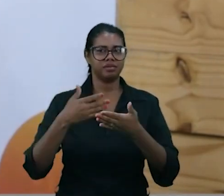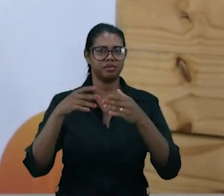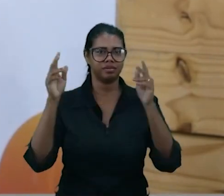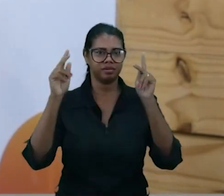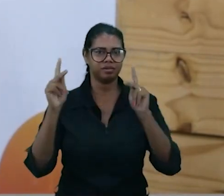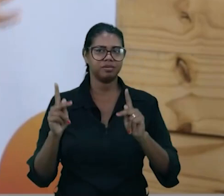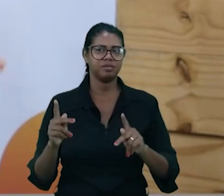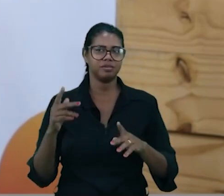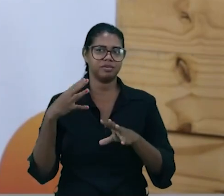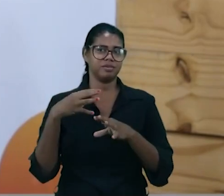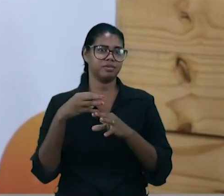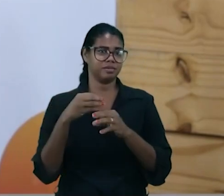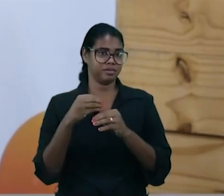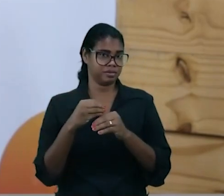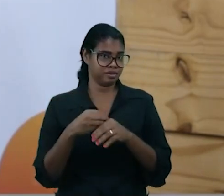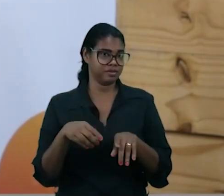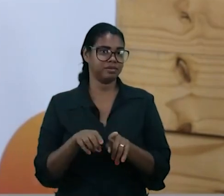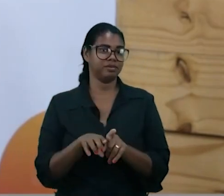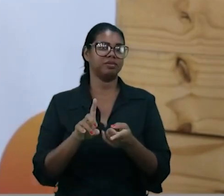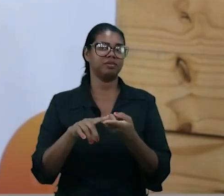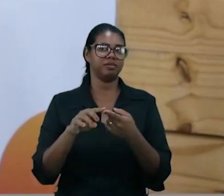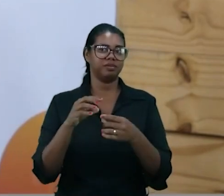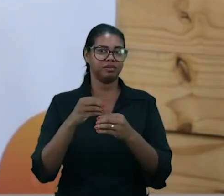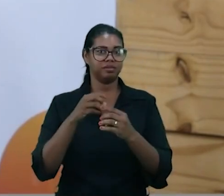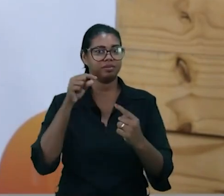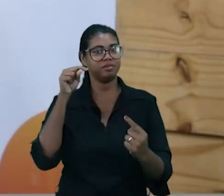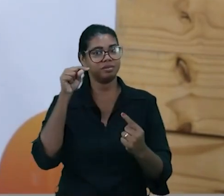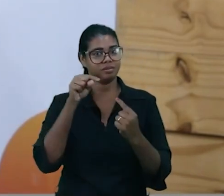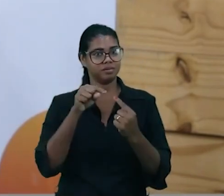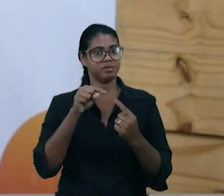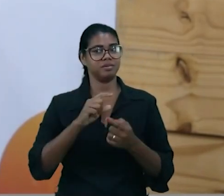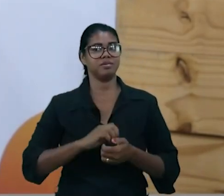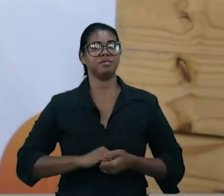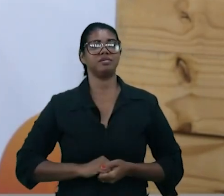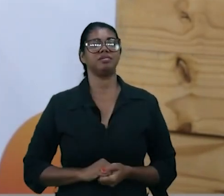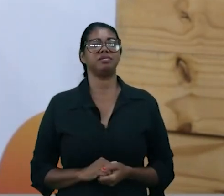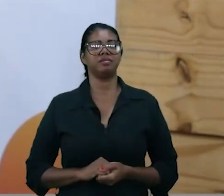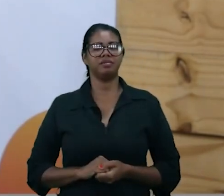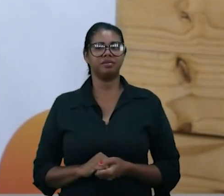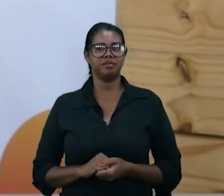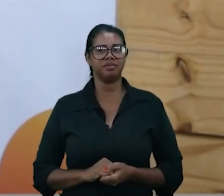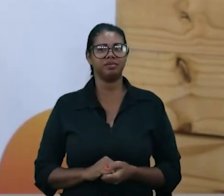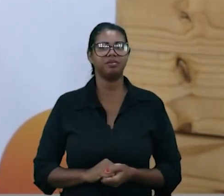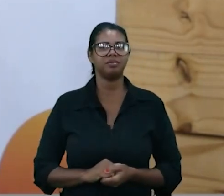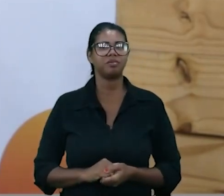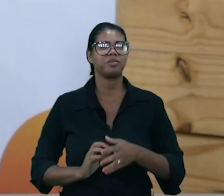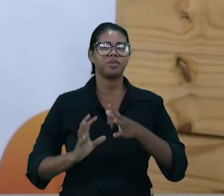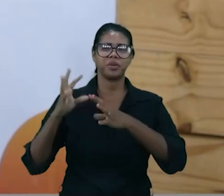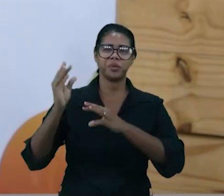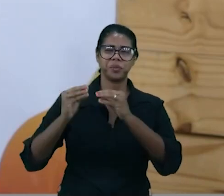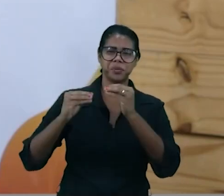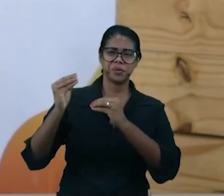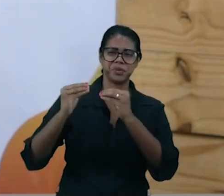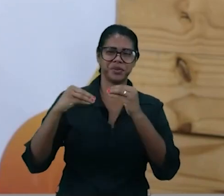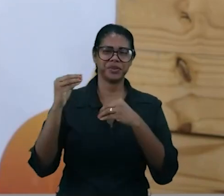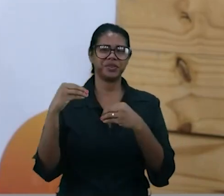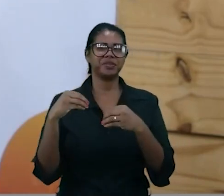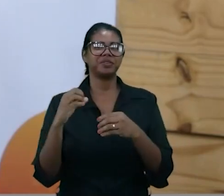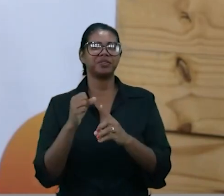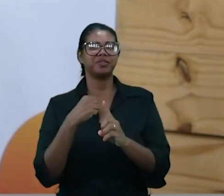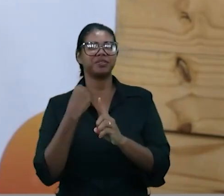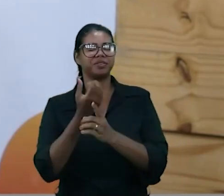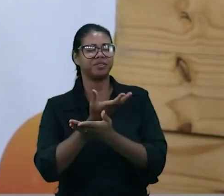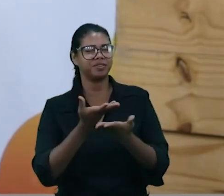por áreas chamadas mais duras ou objetivas, ou áreas chamadas mais moles, flexíveis, as áreas